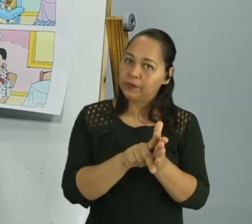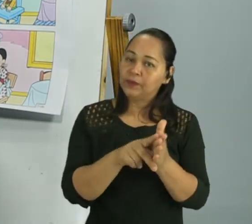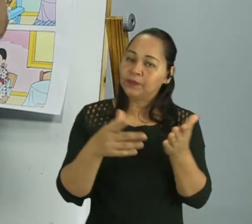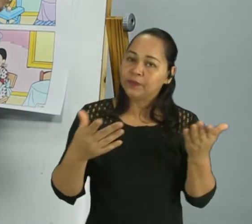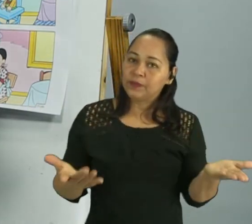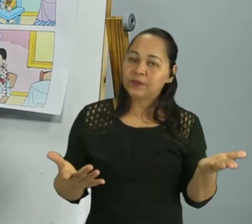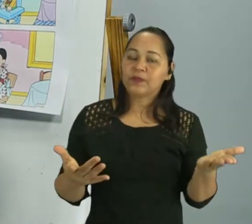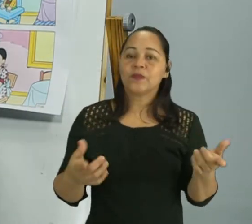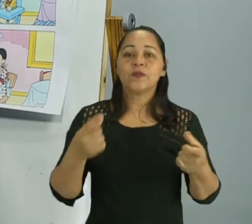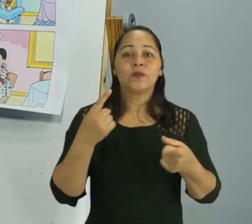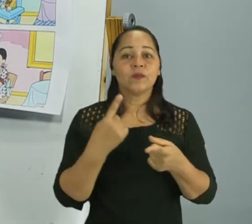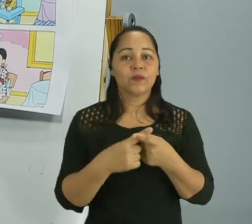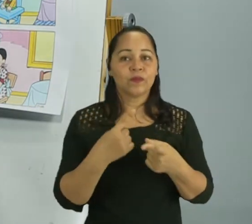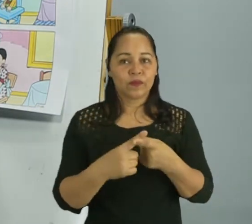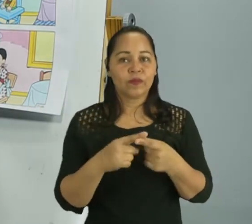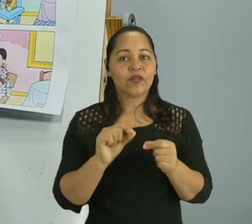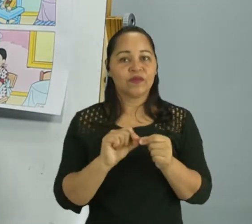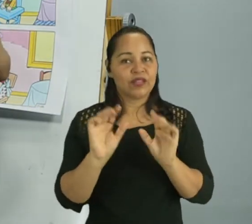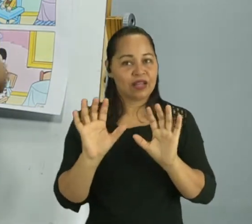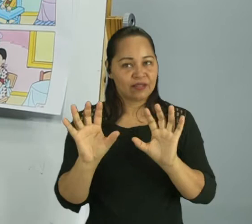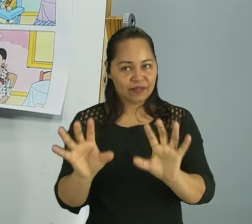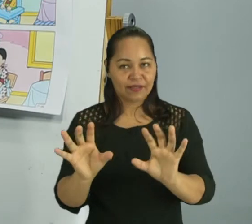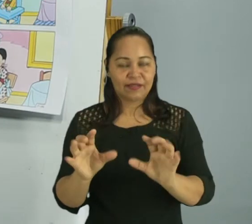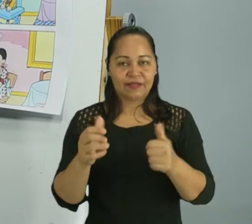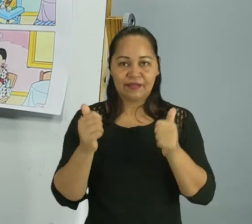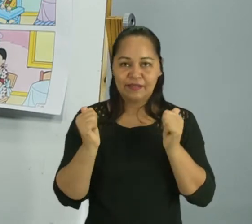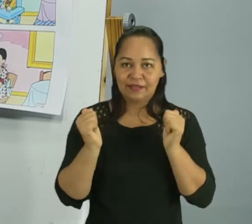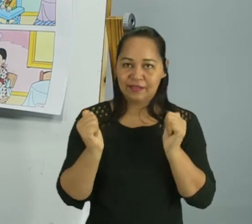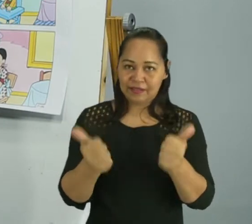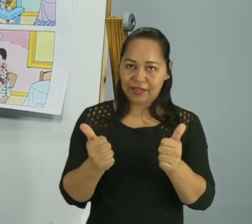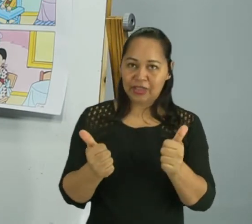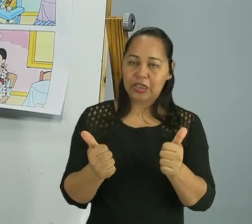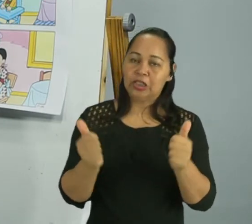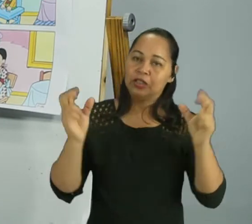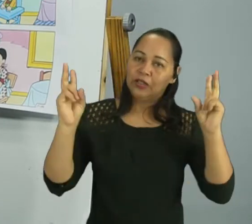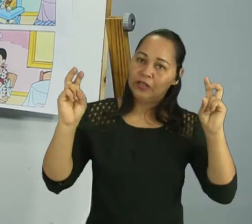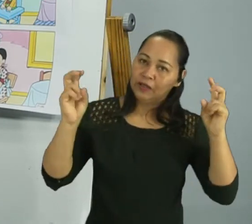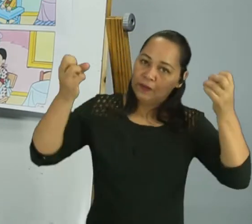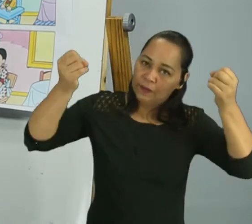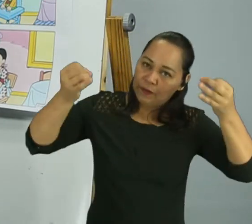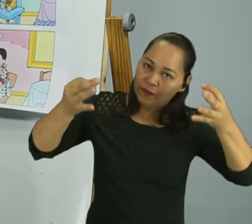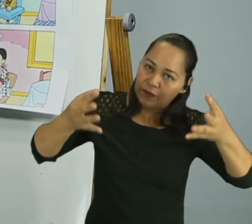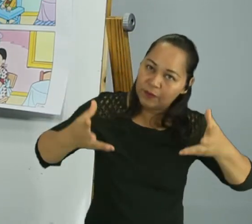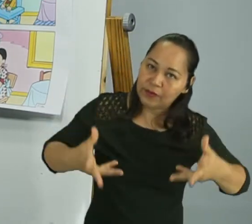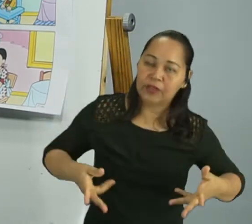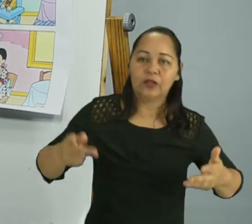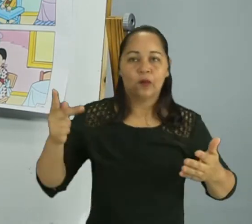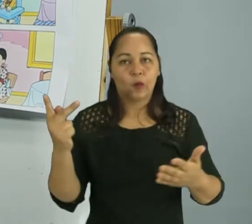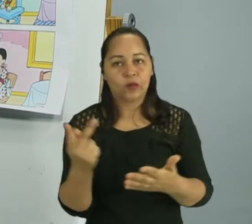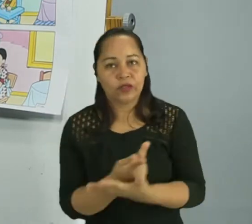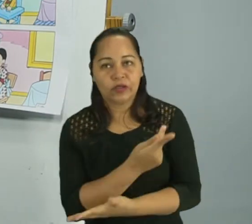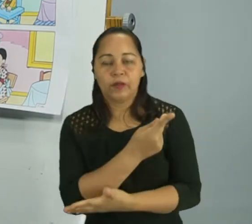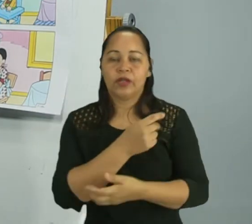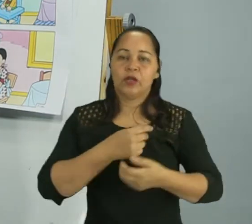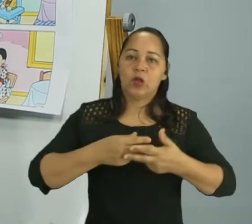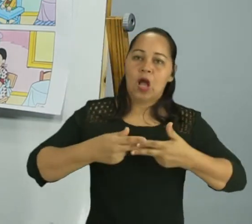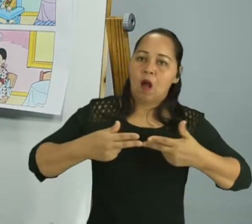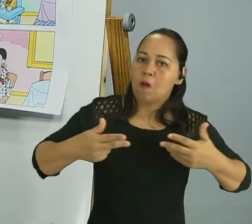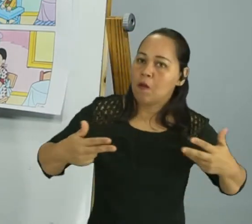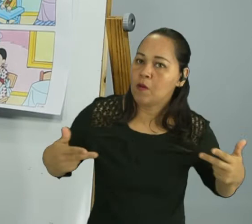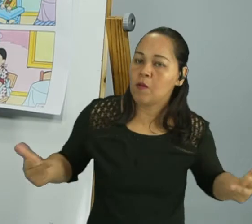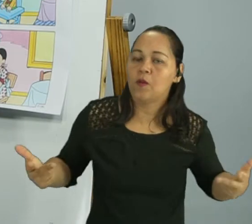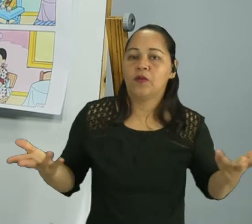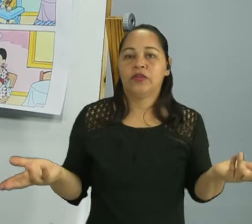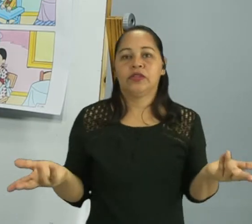na tirinha. A tirinha é feita por quadrinhos, ok? Que narra um fato, um